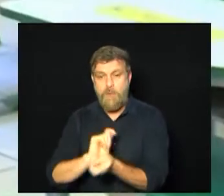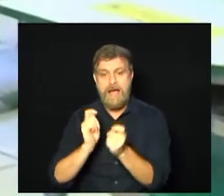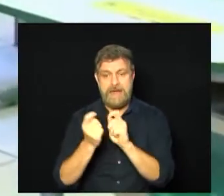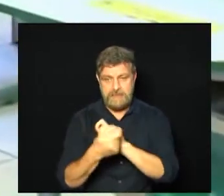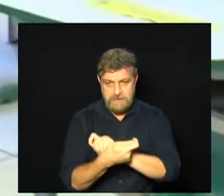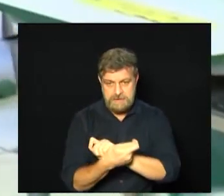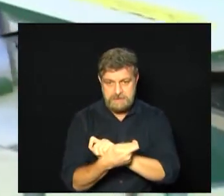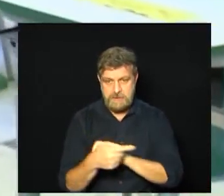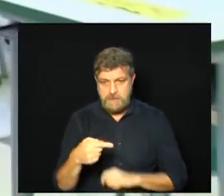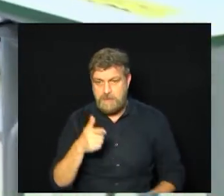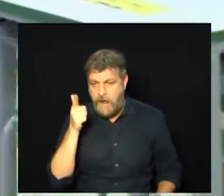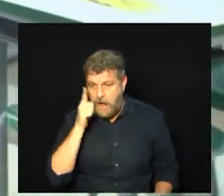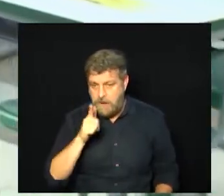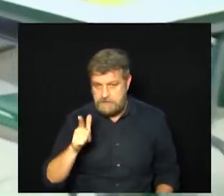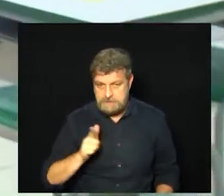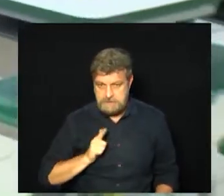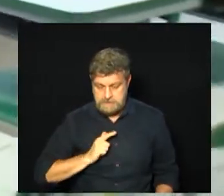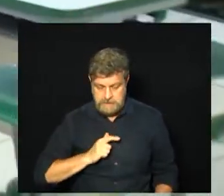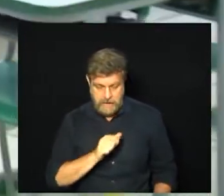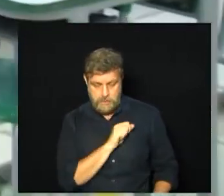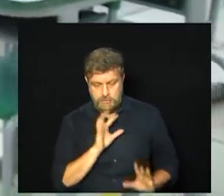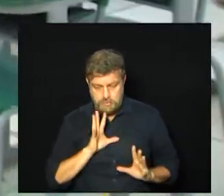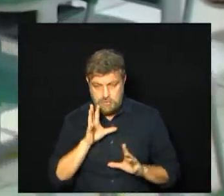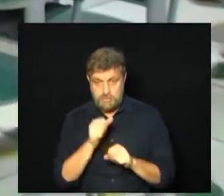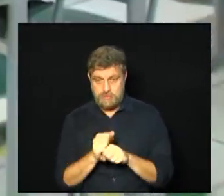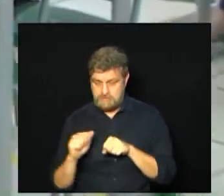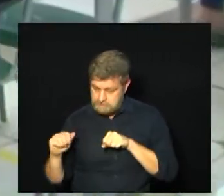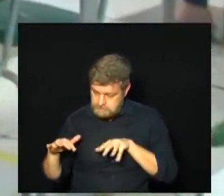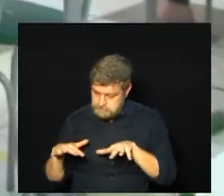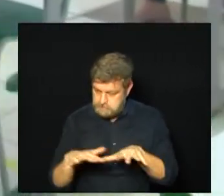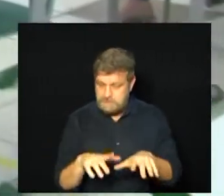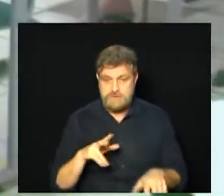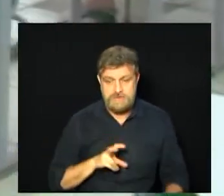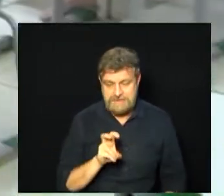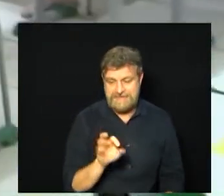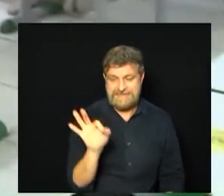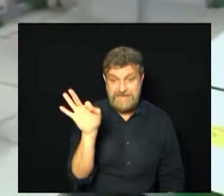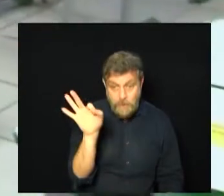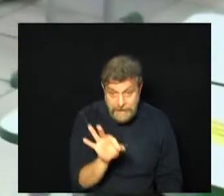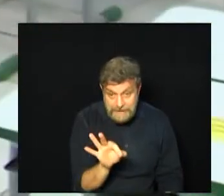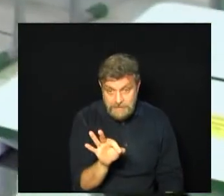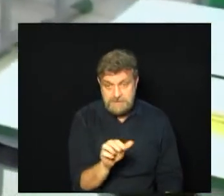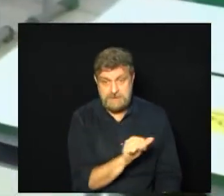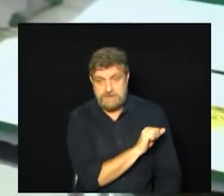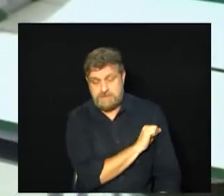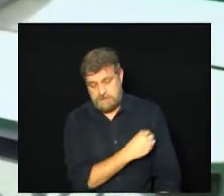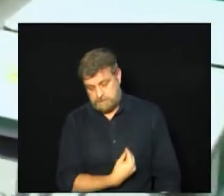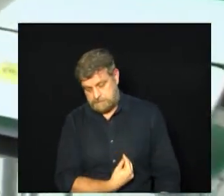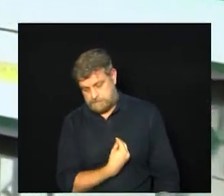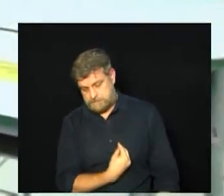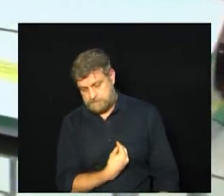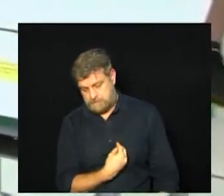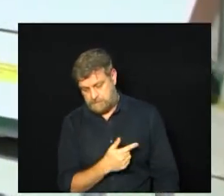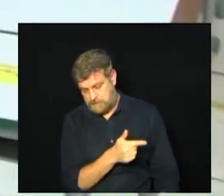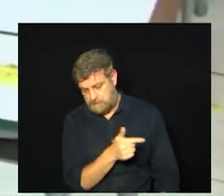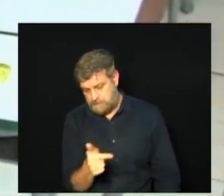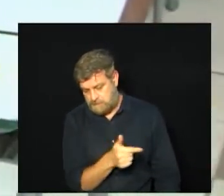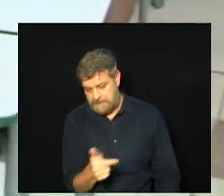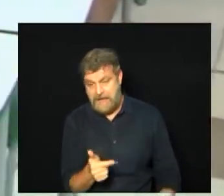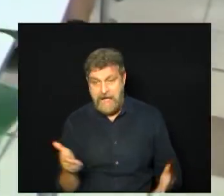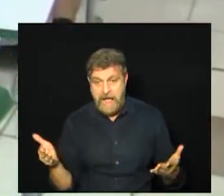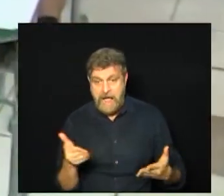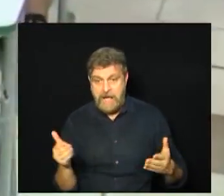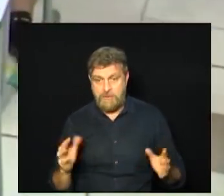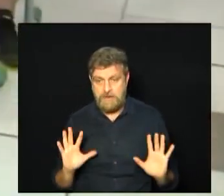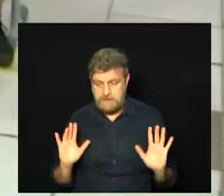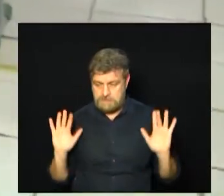receber agora a totalidade dos alunos. Nós estávamos recebendo 50% dos alunos por semana. Agora vamos passar a